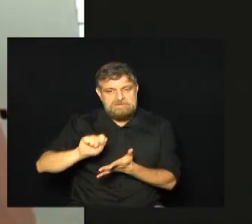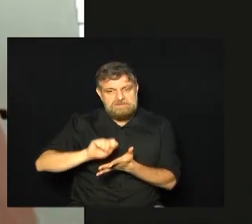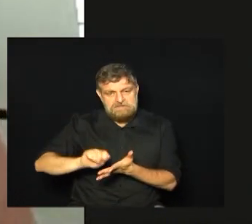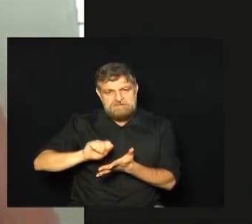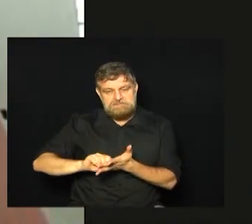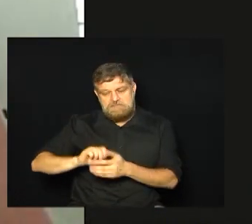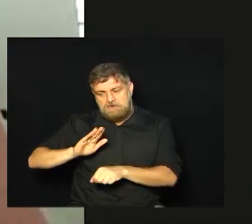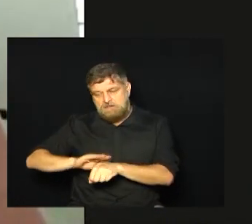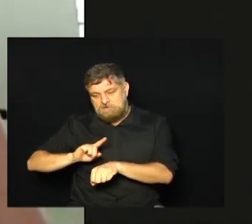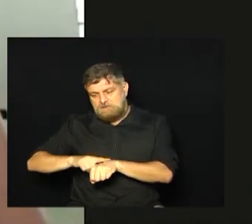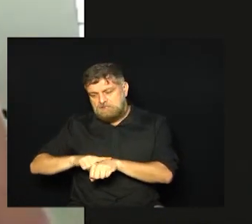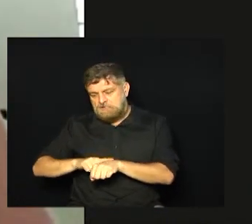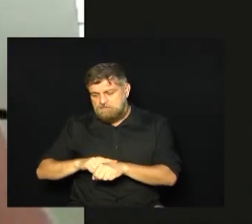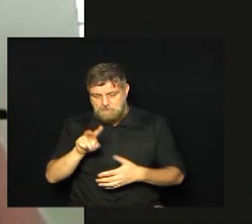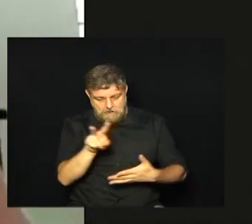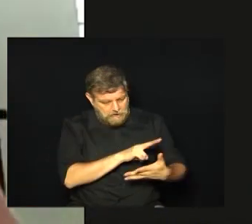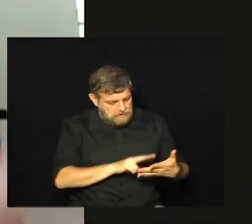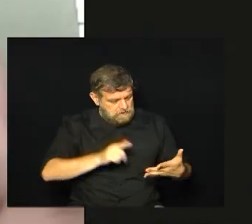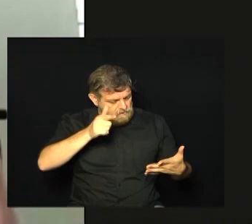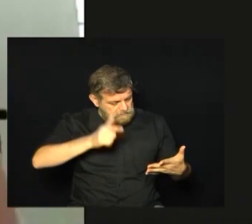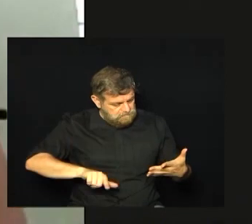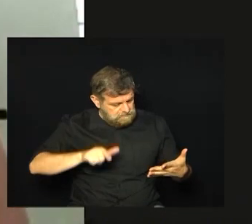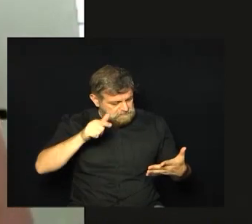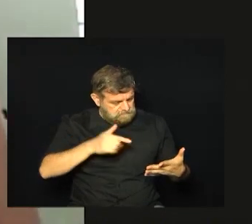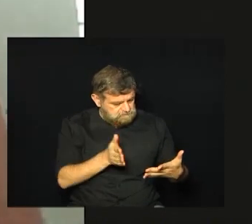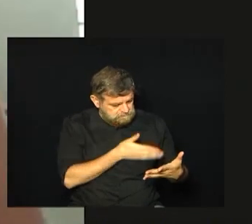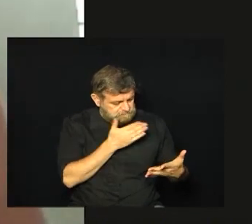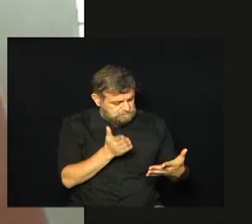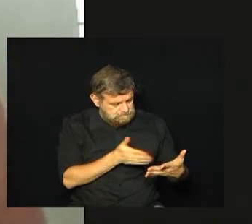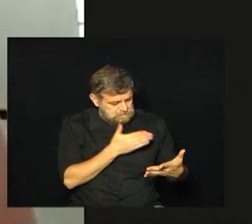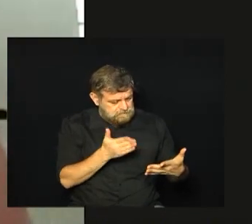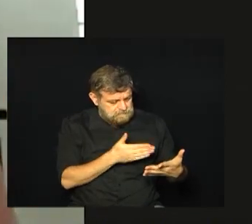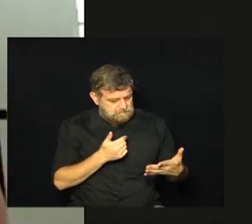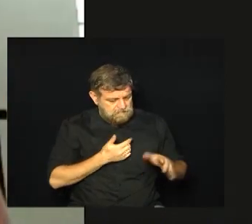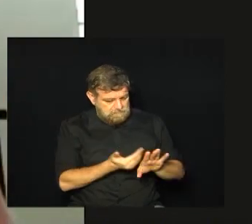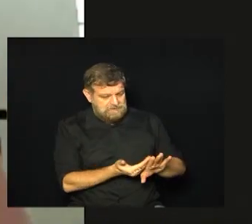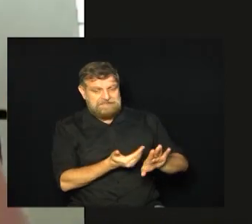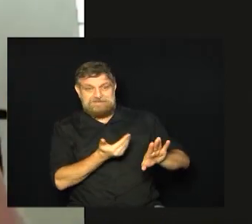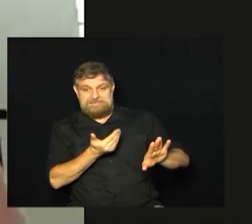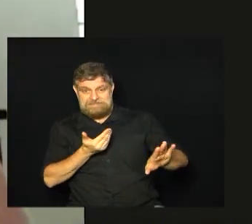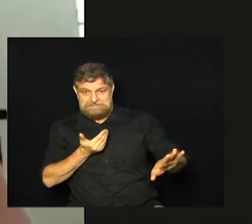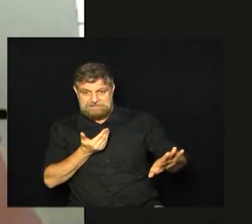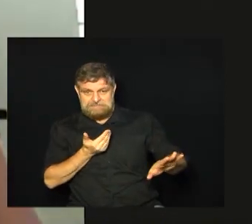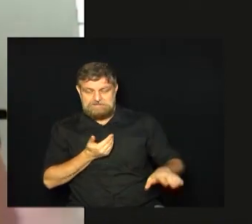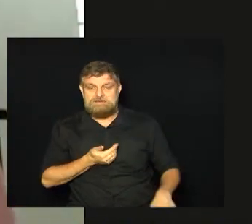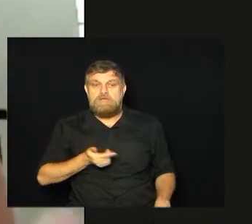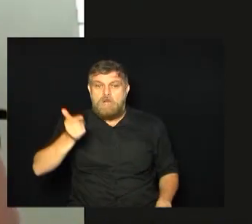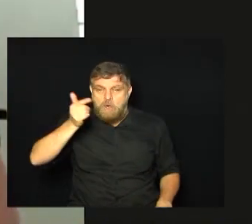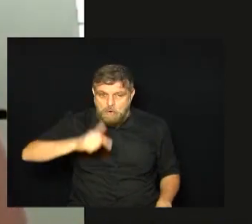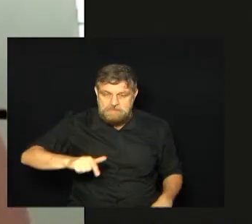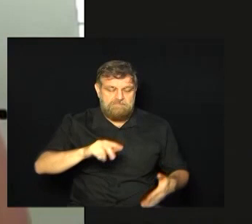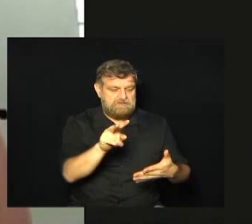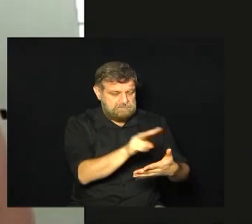um tempo, depois reler, depois, sabe, me distanciar um pouco e reler com